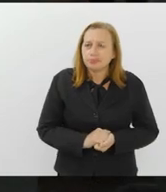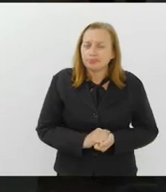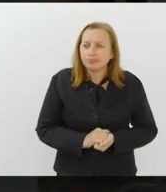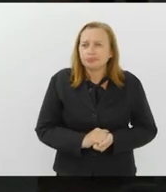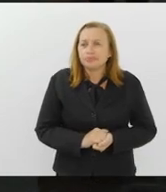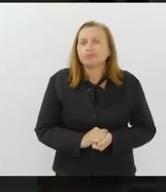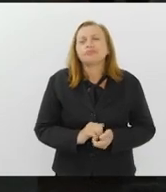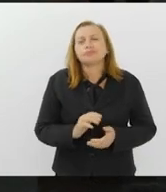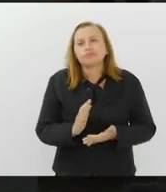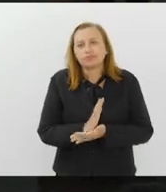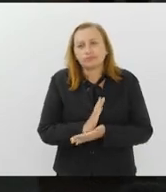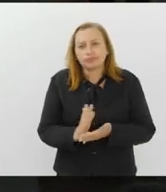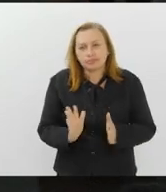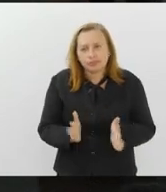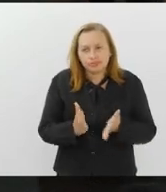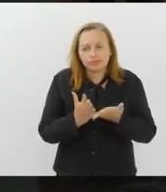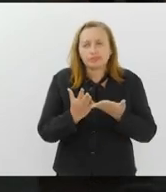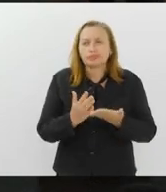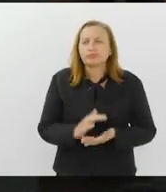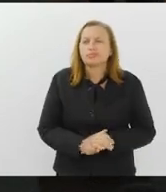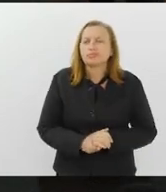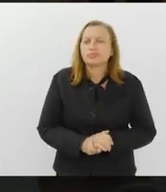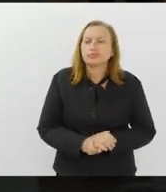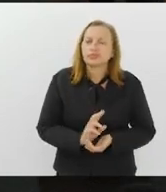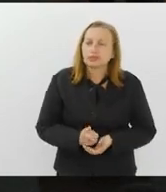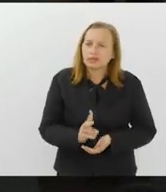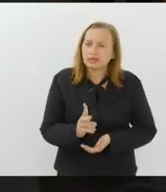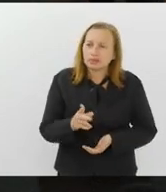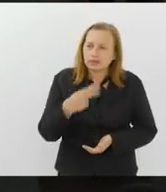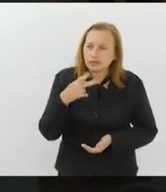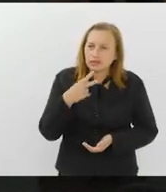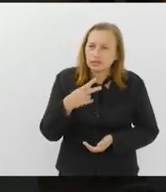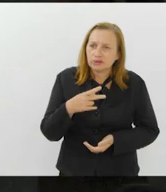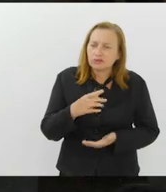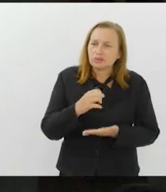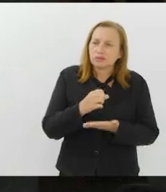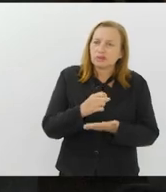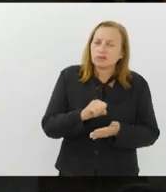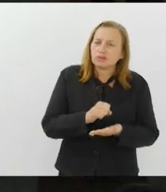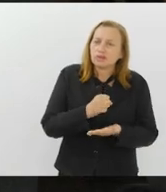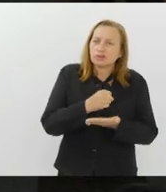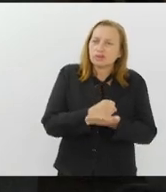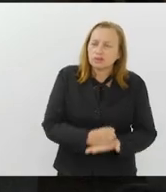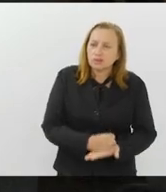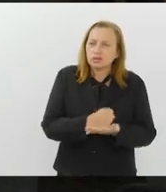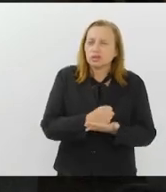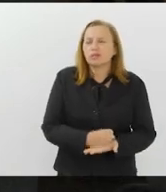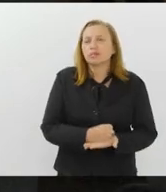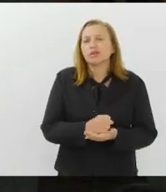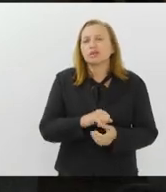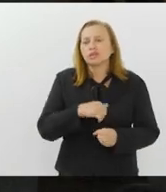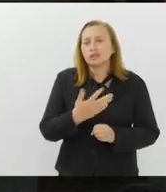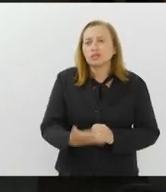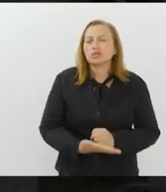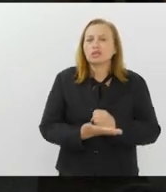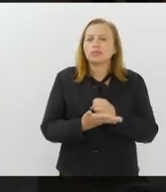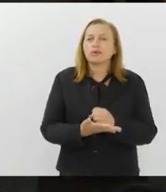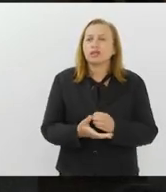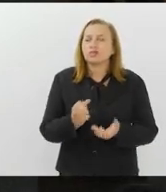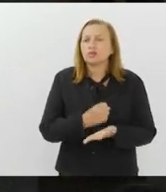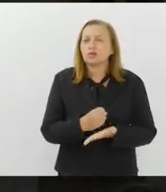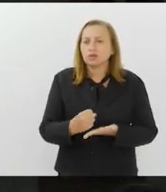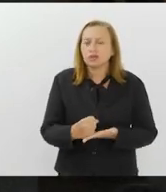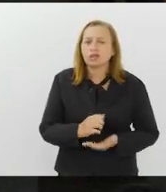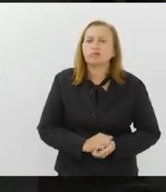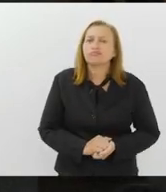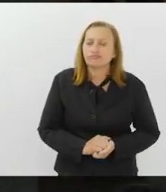algo motivou. E uma das questões que a gente sempre traz é a sustentabilidade destes contratos. Quer dizer, contratos que se mostram